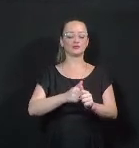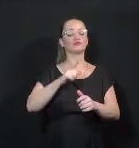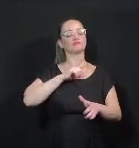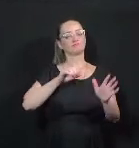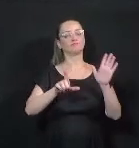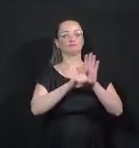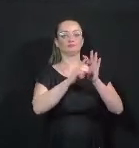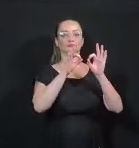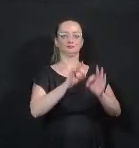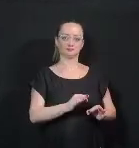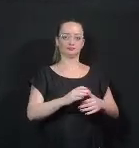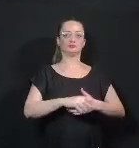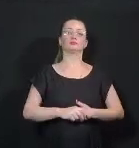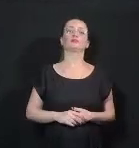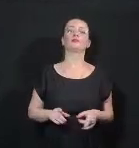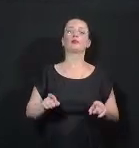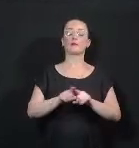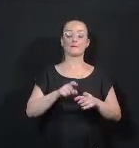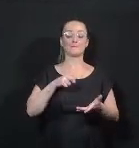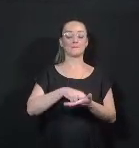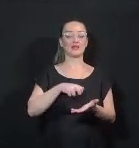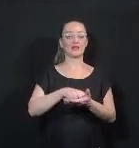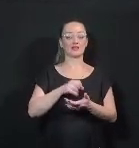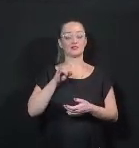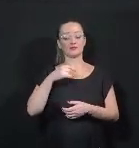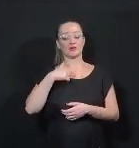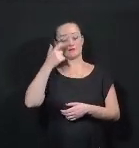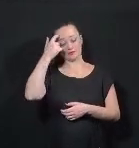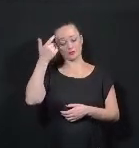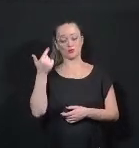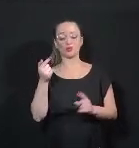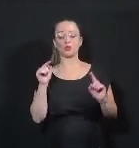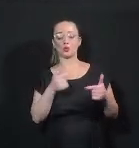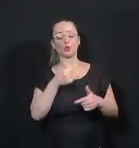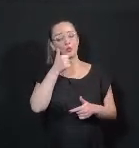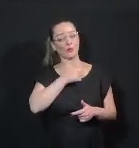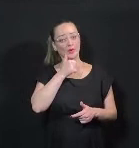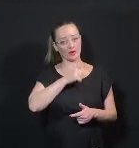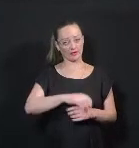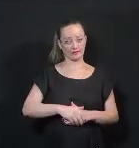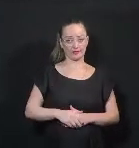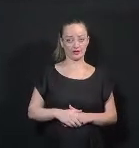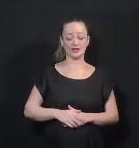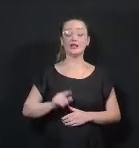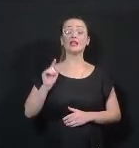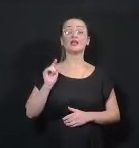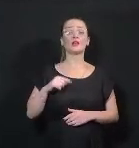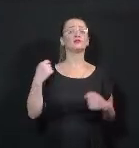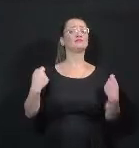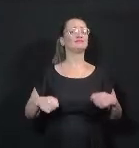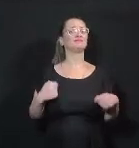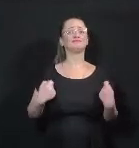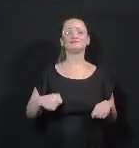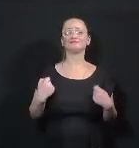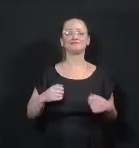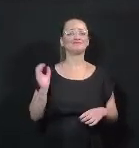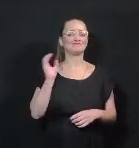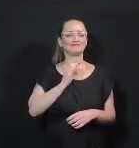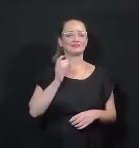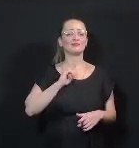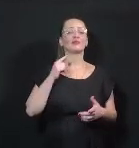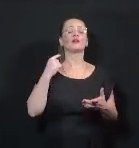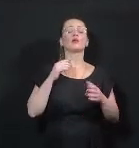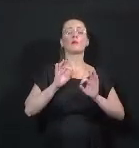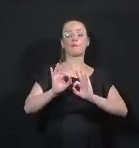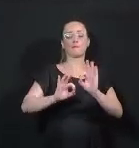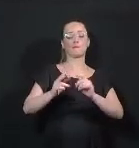leis e penas no atos de violência contra a mulher. Isso tem que ser uma